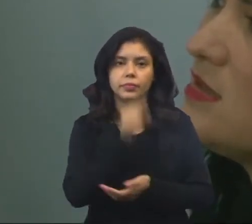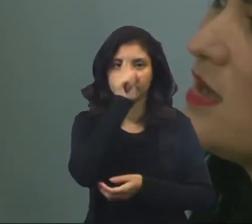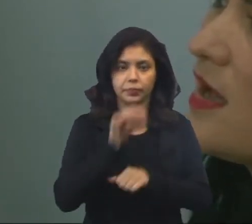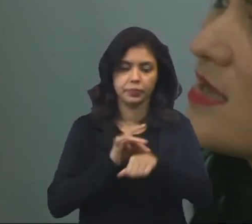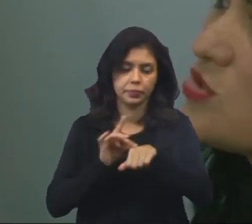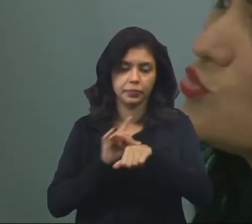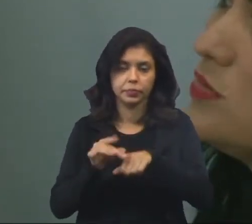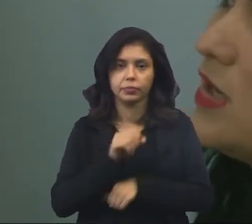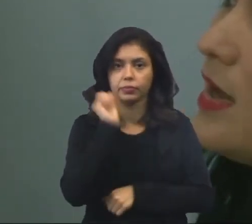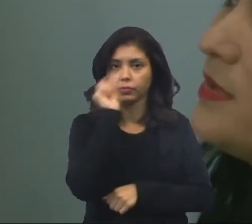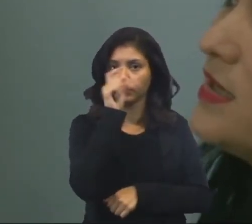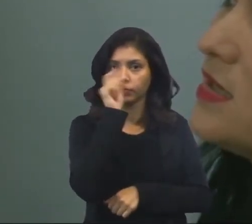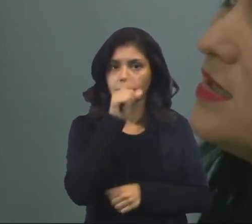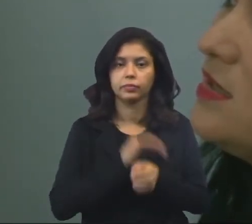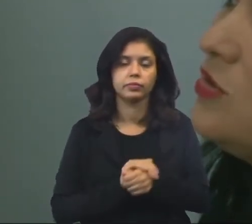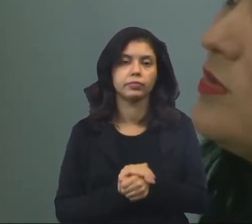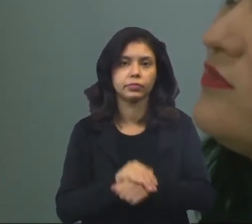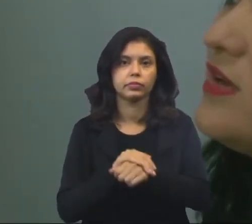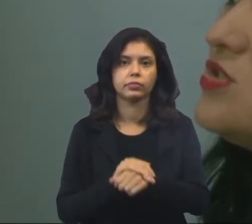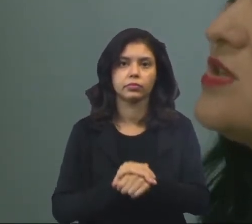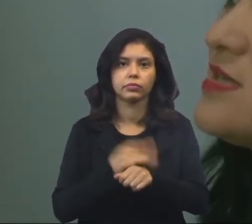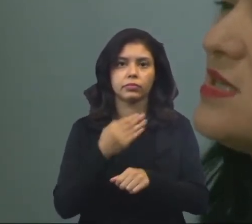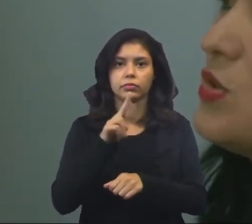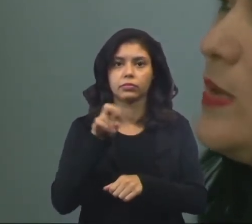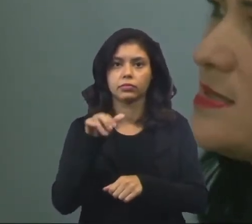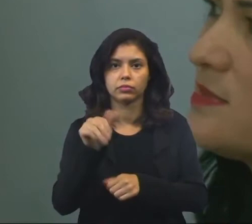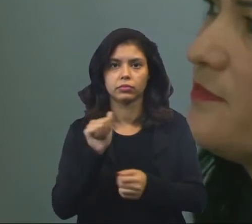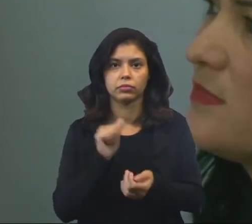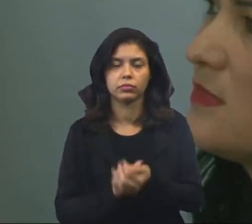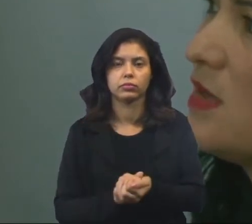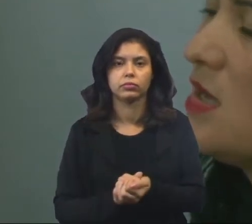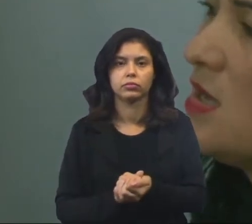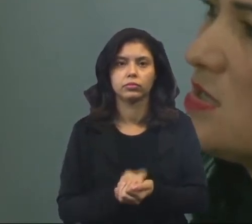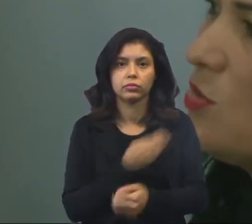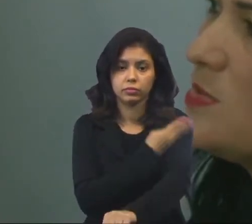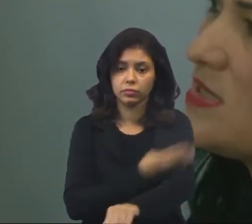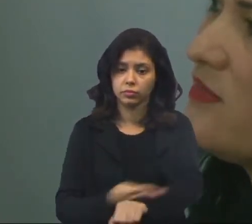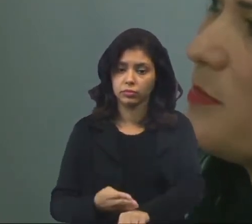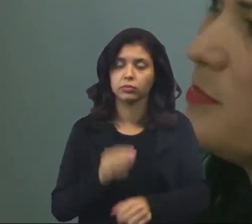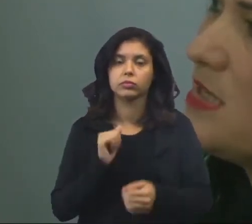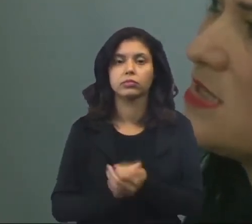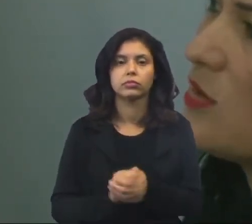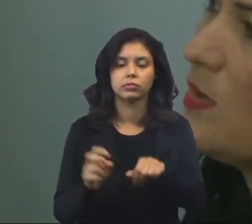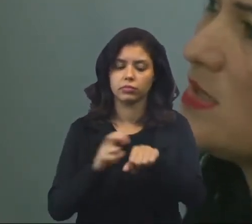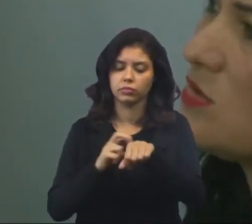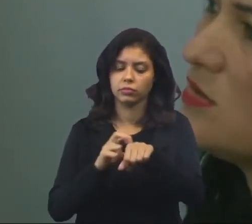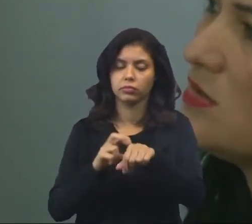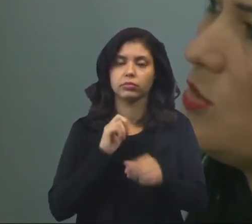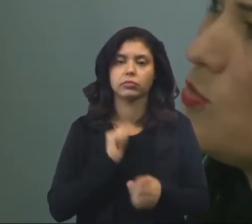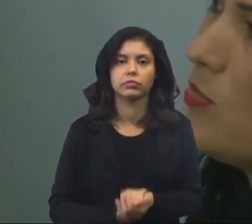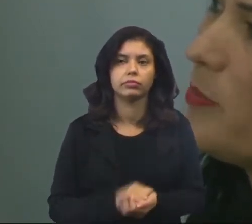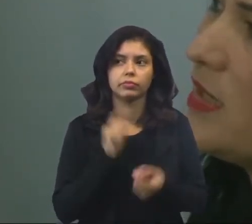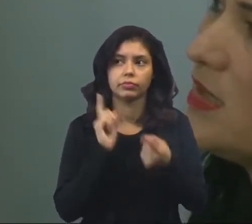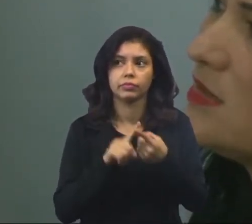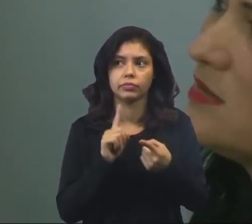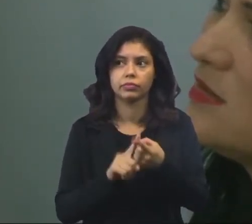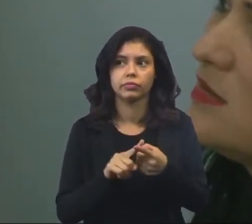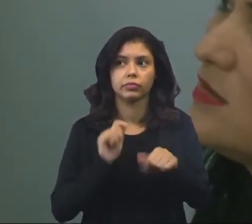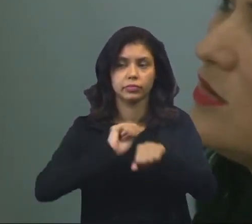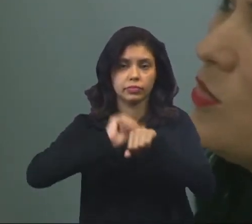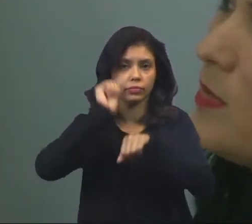preta, a azul, a branca e uma verde nessa sequência. Se eu observar a primeira sequência, ó, tem uma